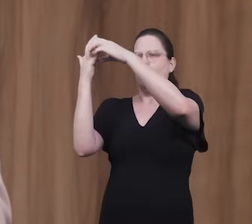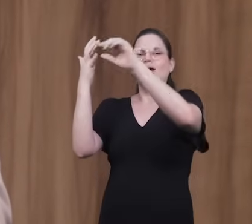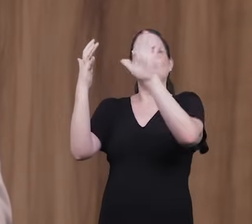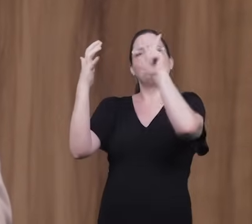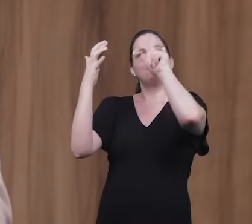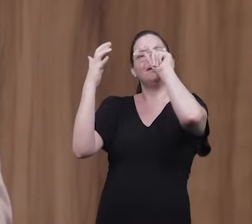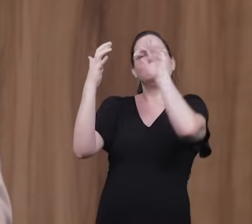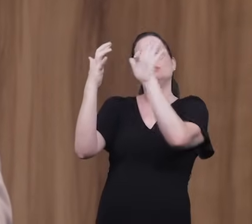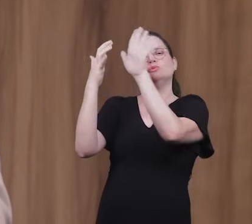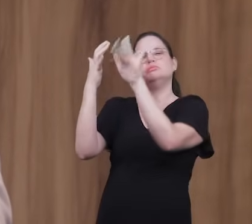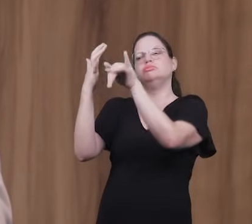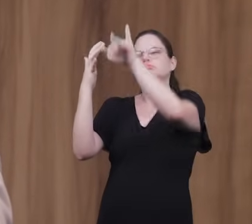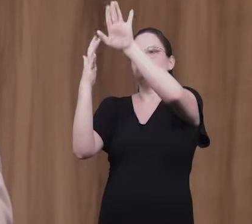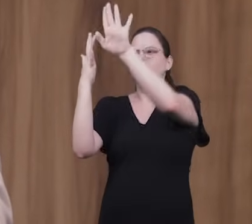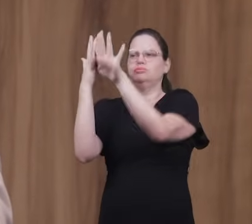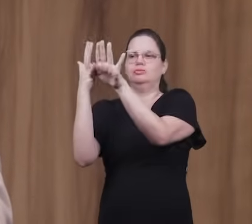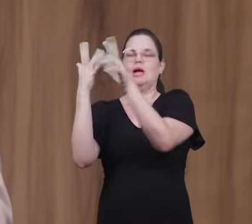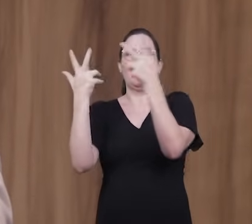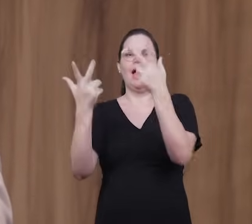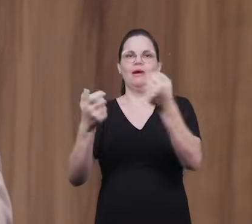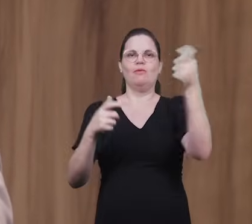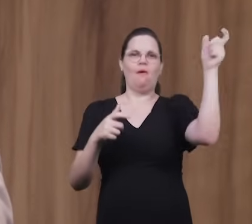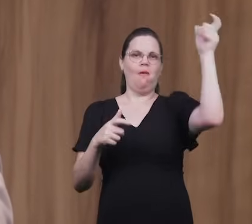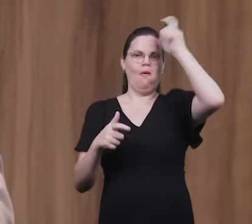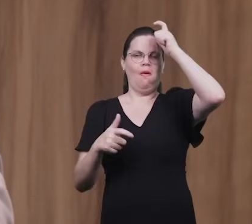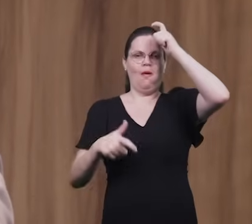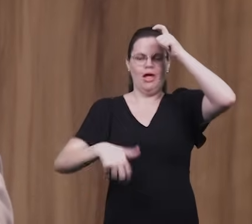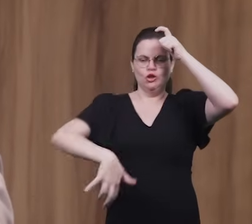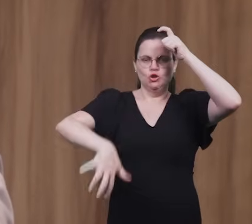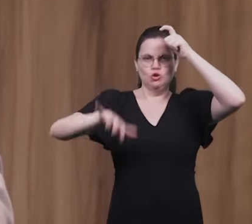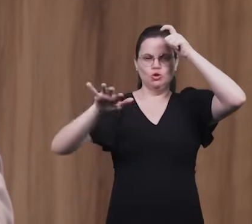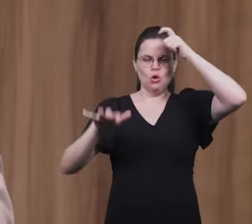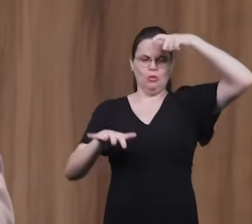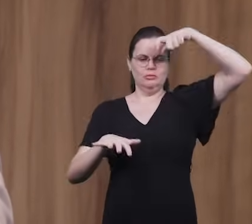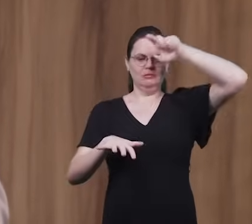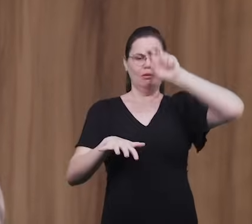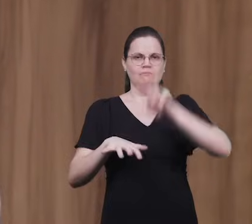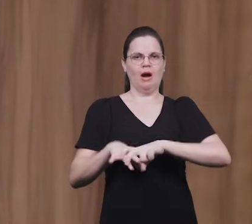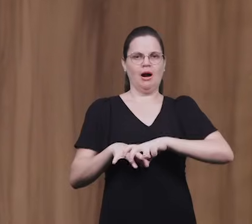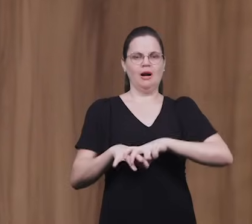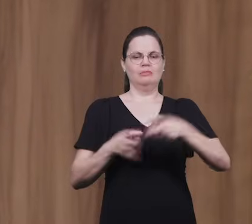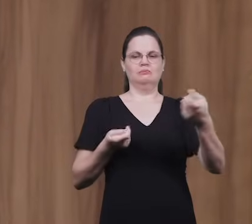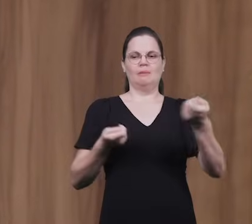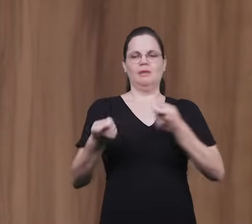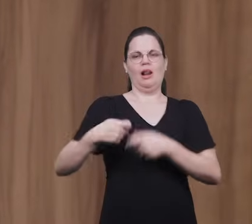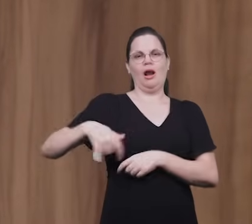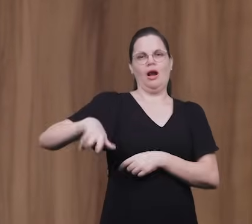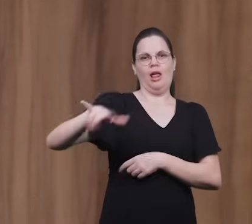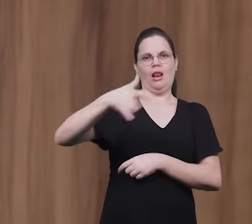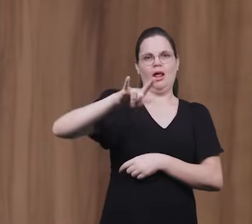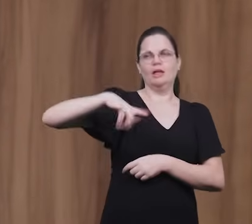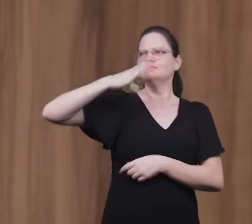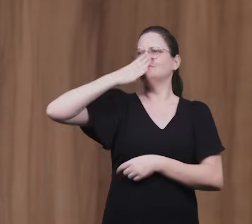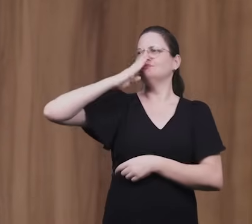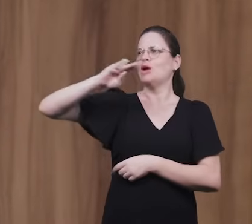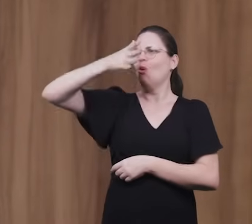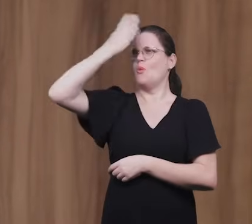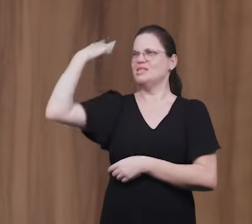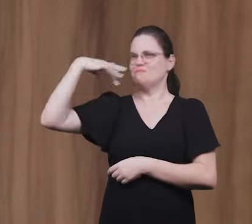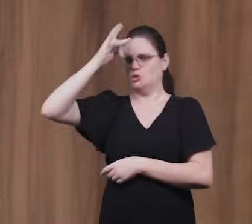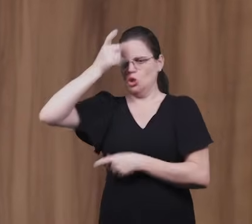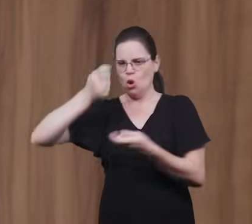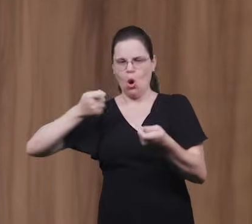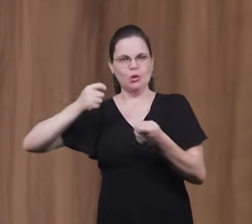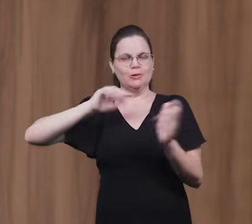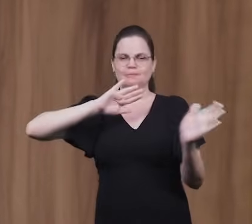trono para ele reinar. Não reina mais o Espírito Santo, mas o adversário. Nessa igreja infiel, mas havia sempre ali um